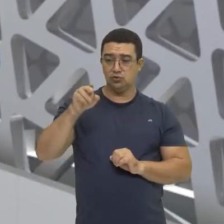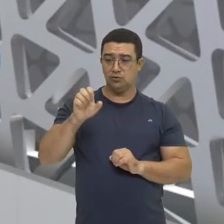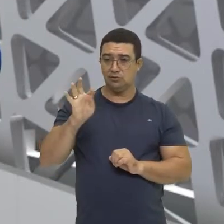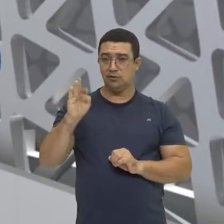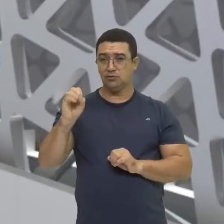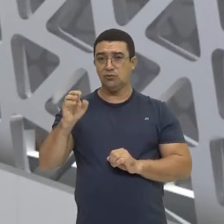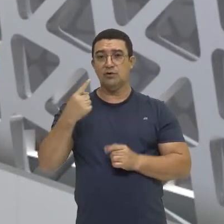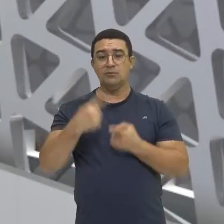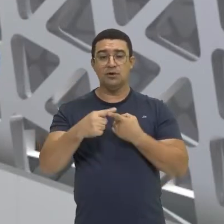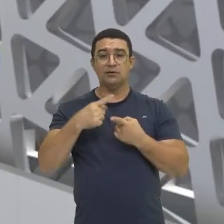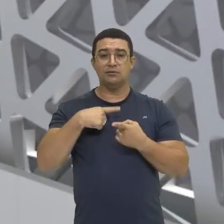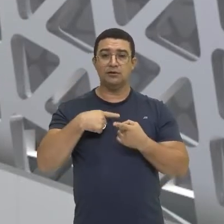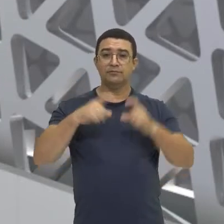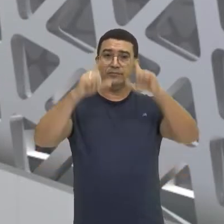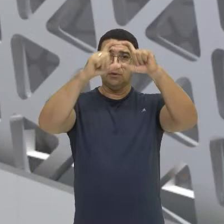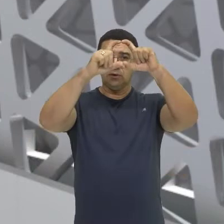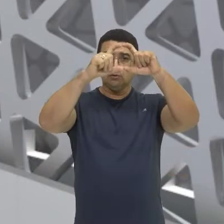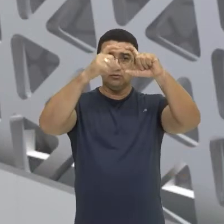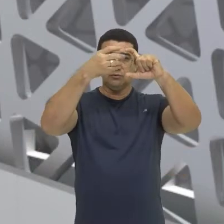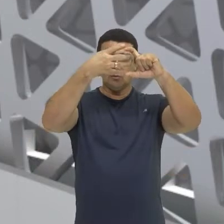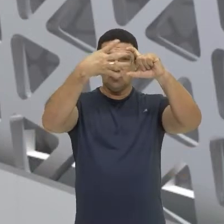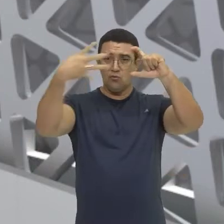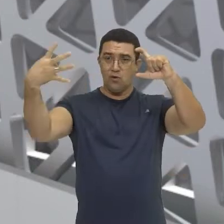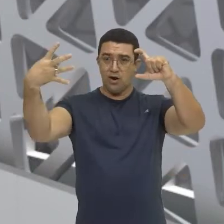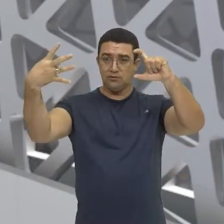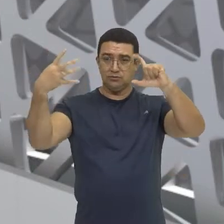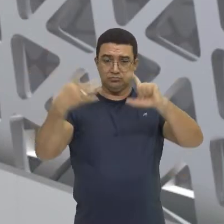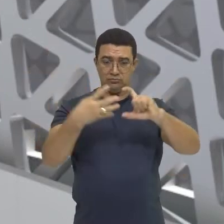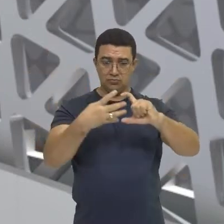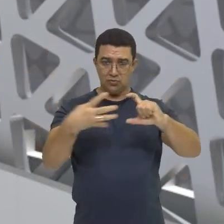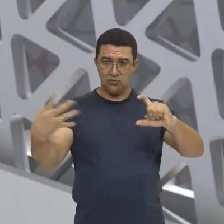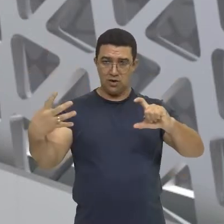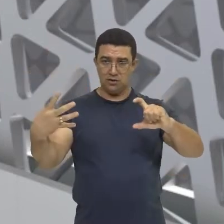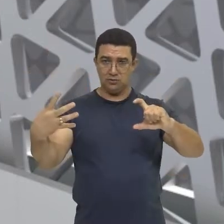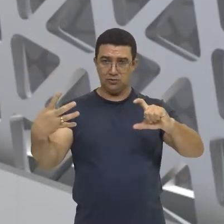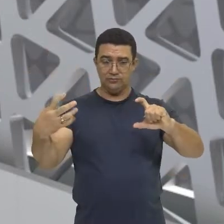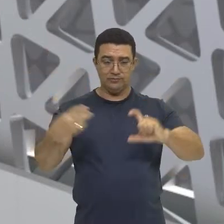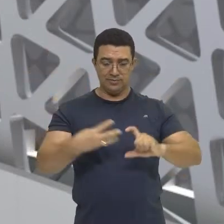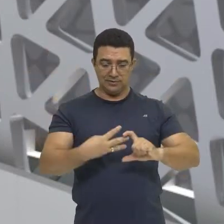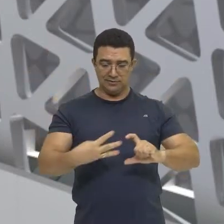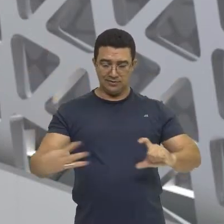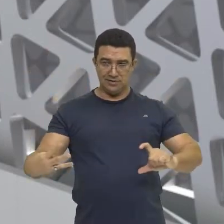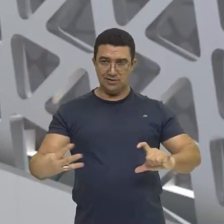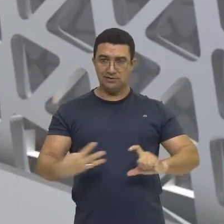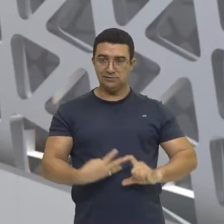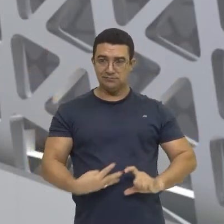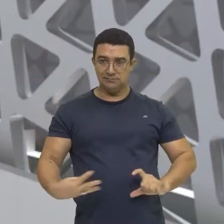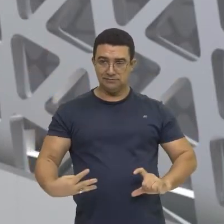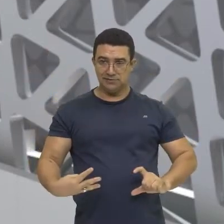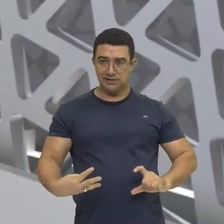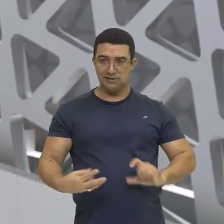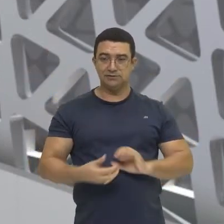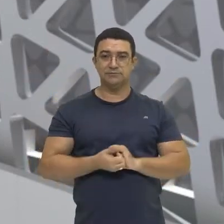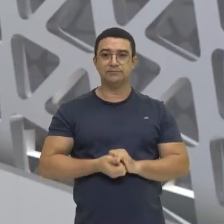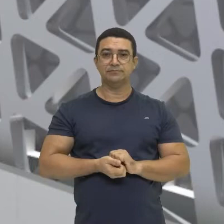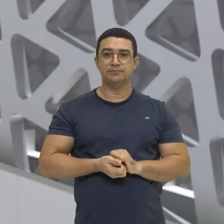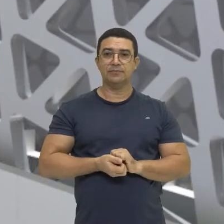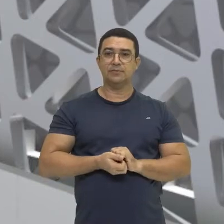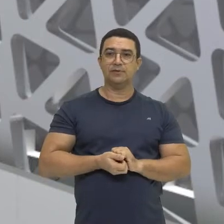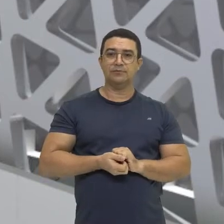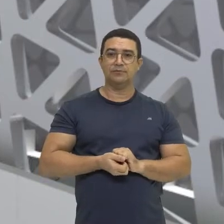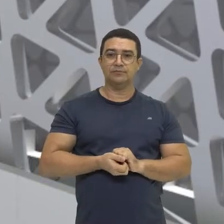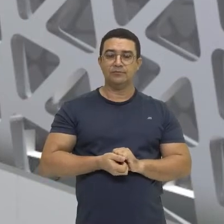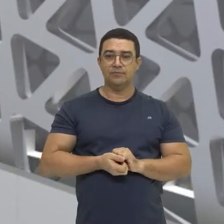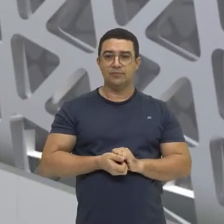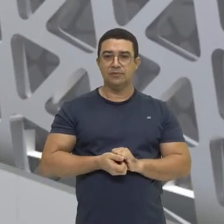ter 2 estrofes com 4 versos e 2 estrofes com 3 versos, chamado de tercetos, e